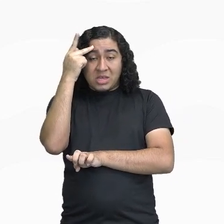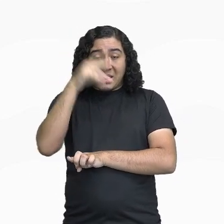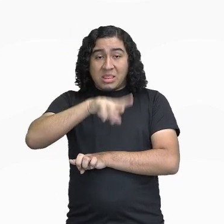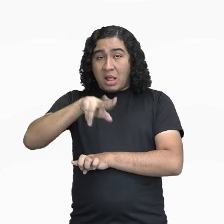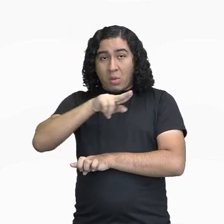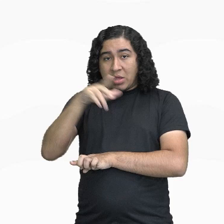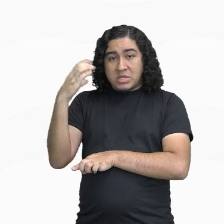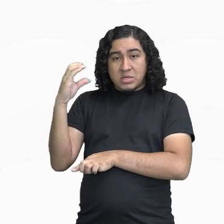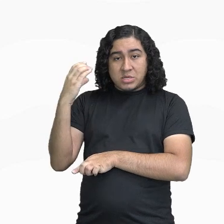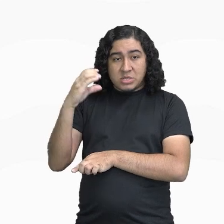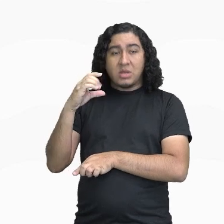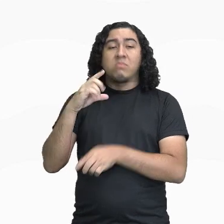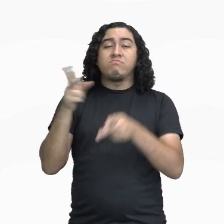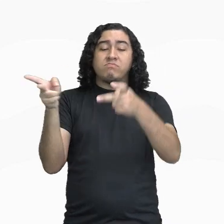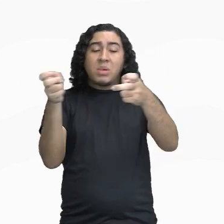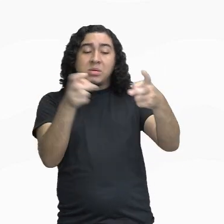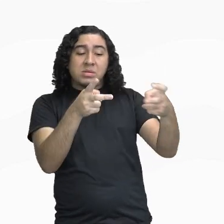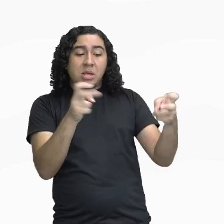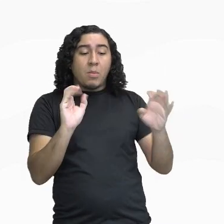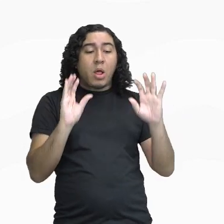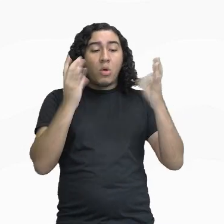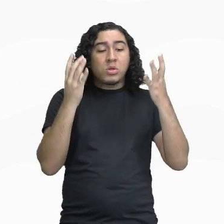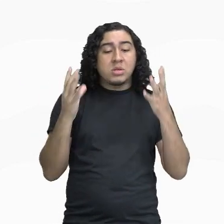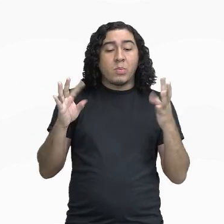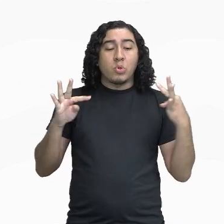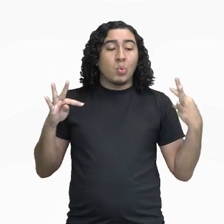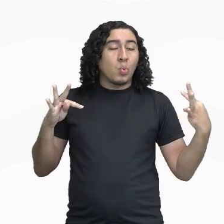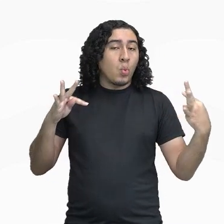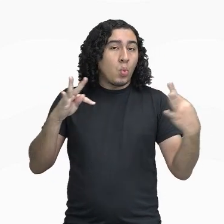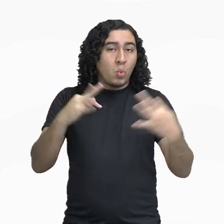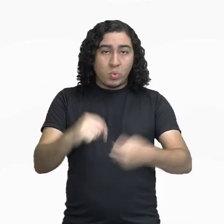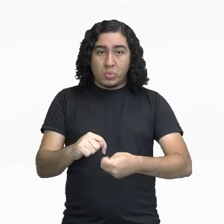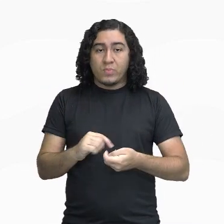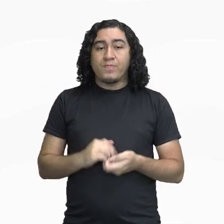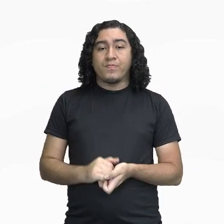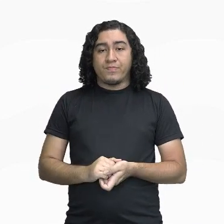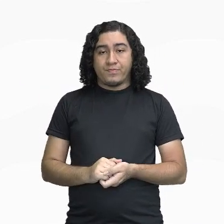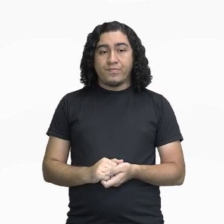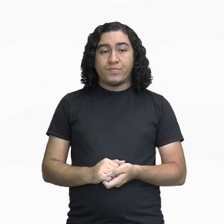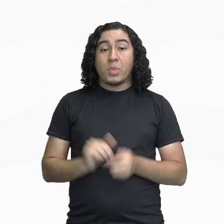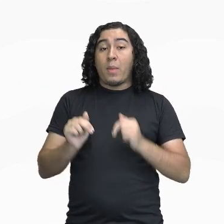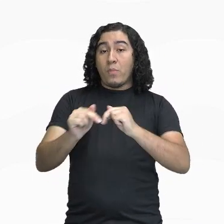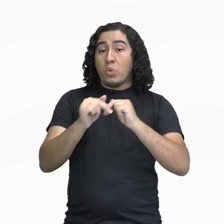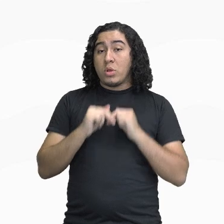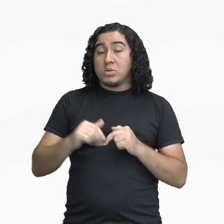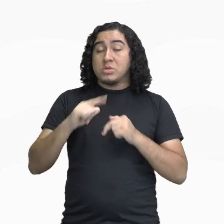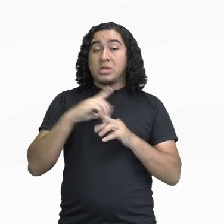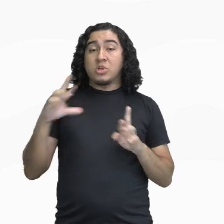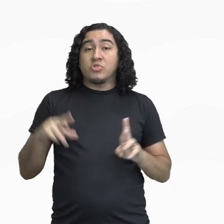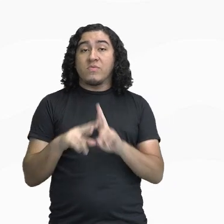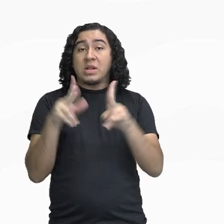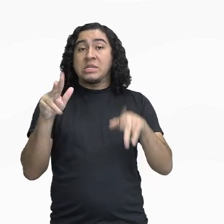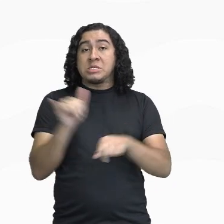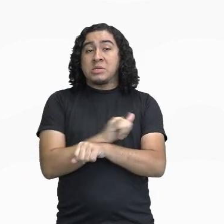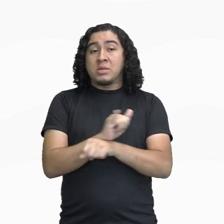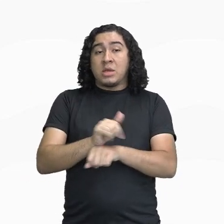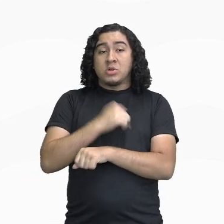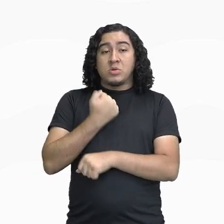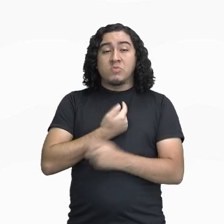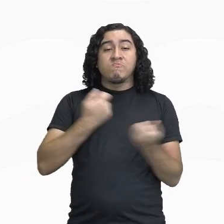percebem e vivenciam os fenômenos envolvidos nas mudanças climáticas. Logo, há diferentes caminhos para gerar as